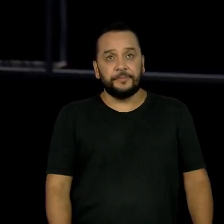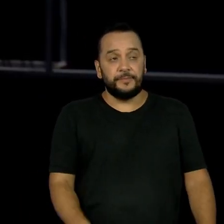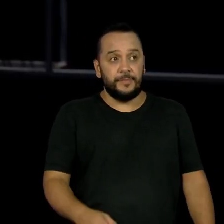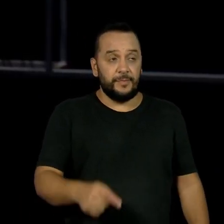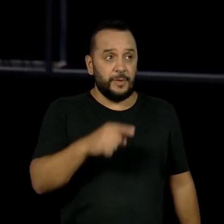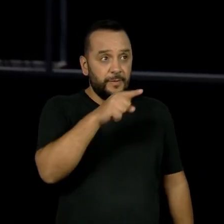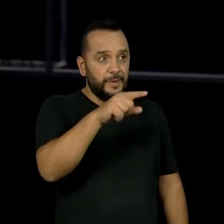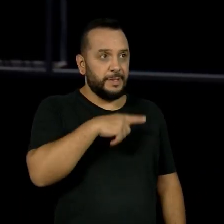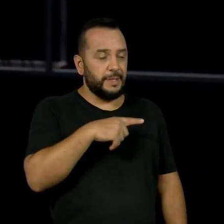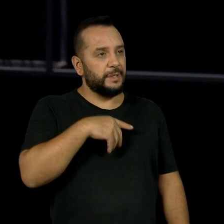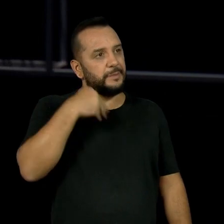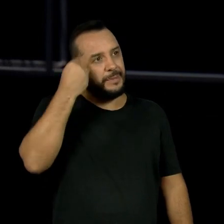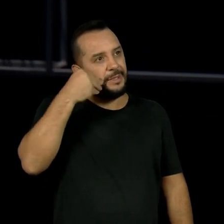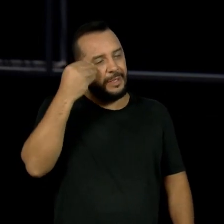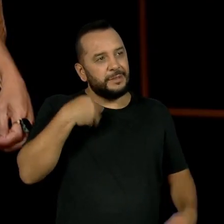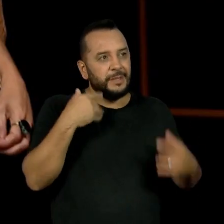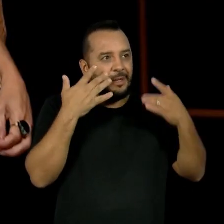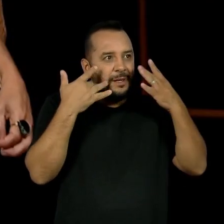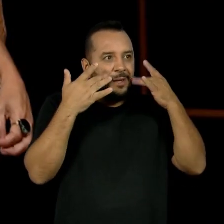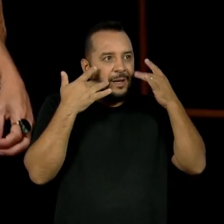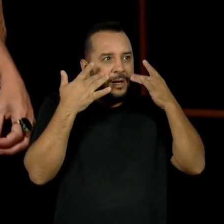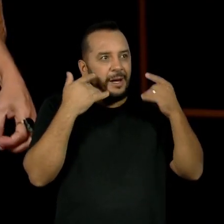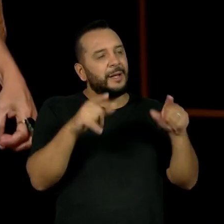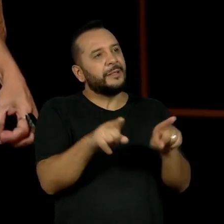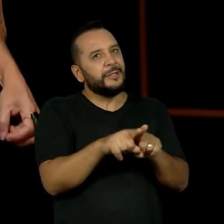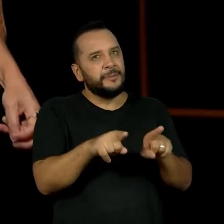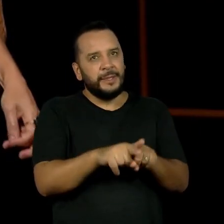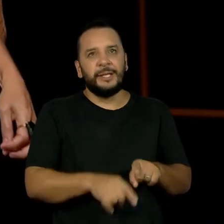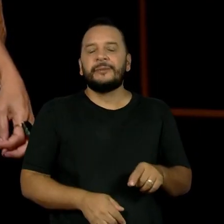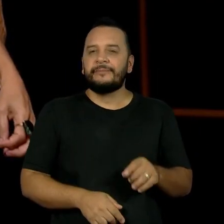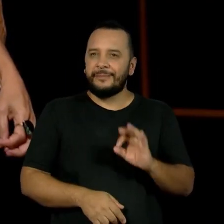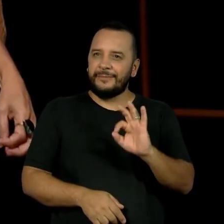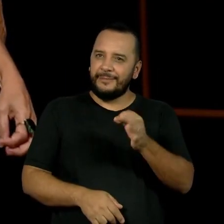algumas experiências teatrais, não é? Tive.